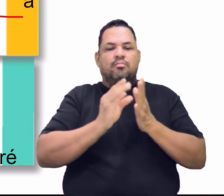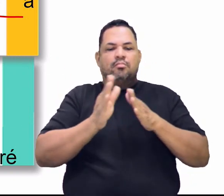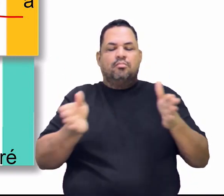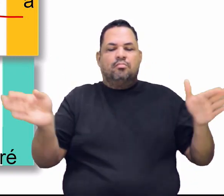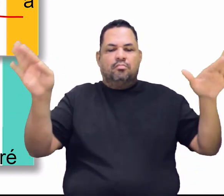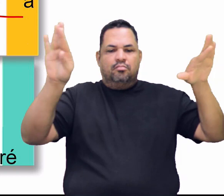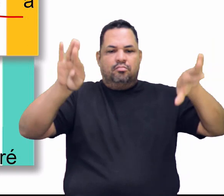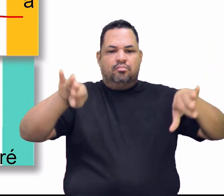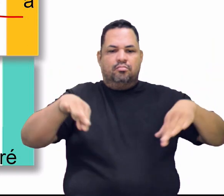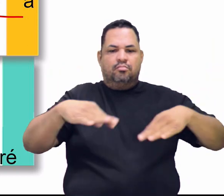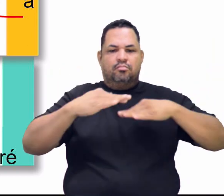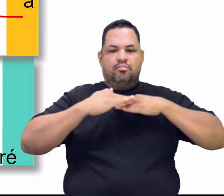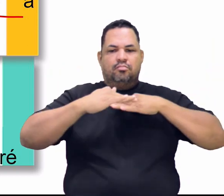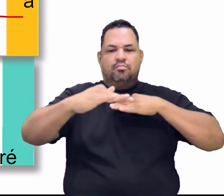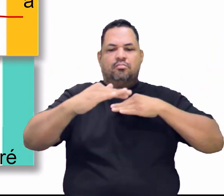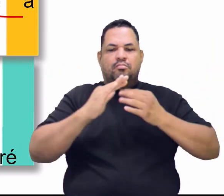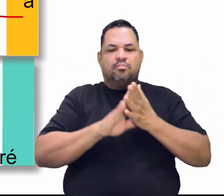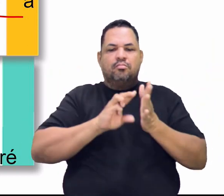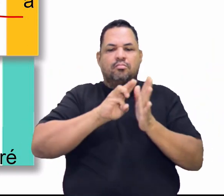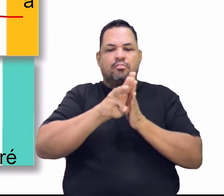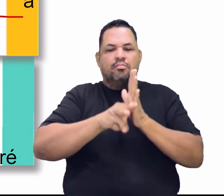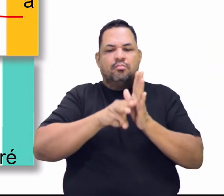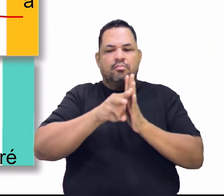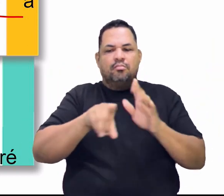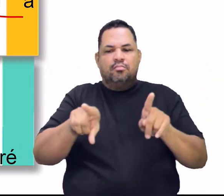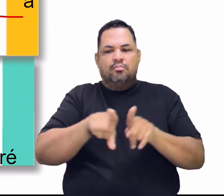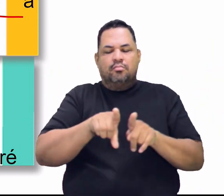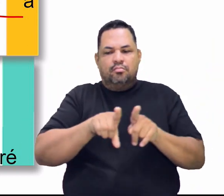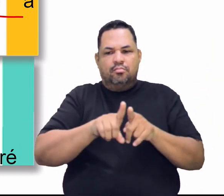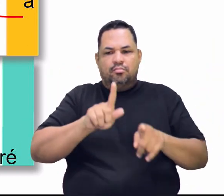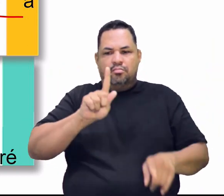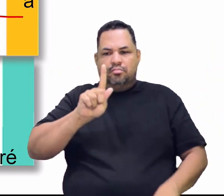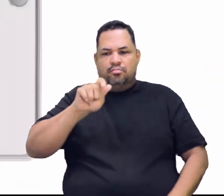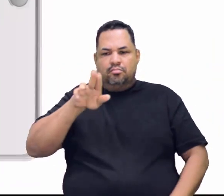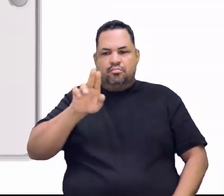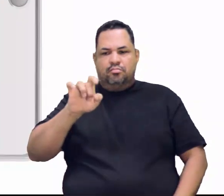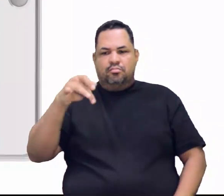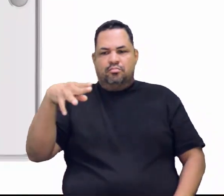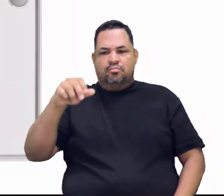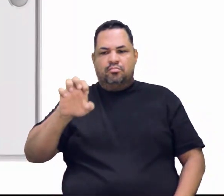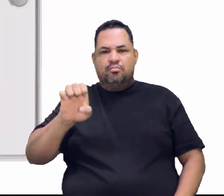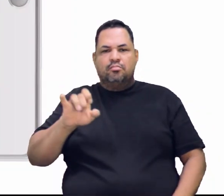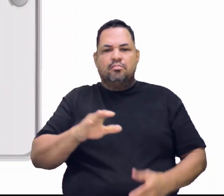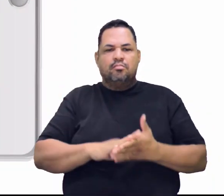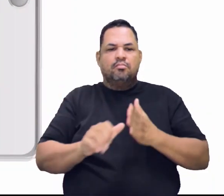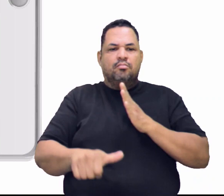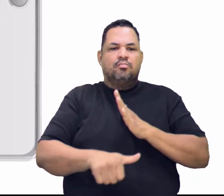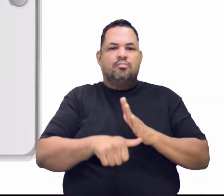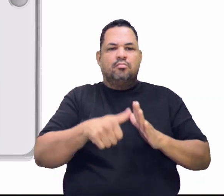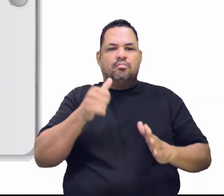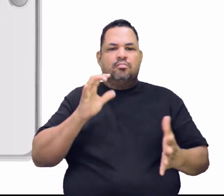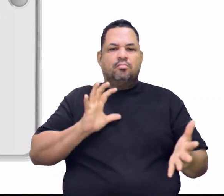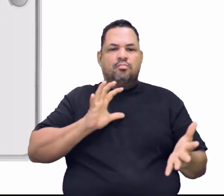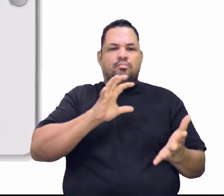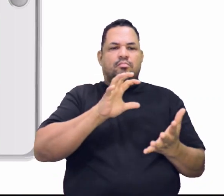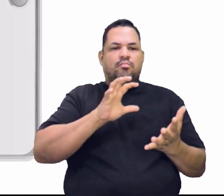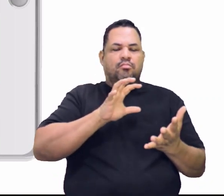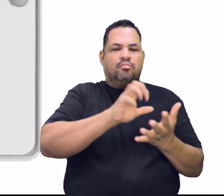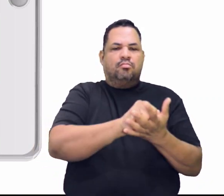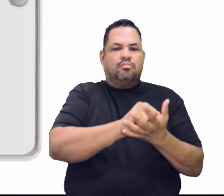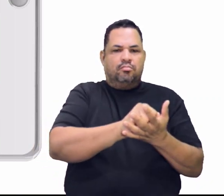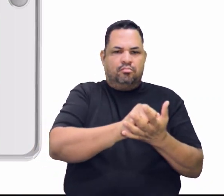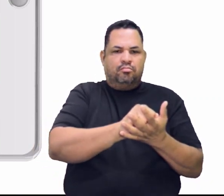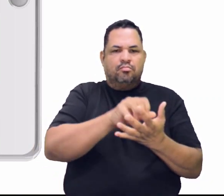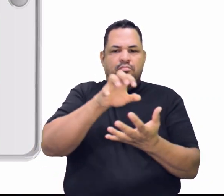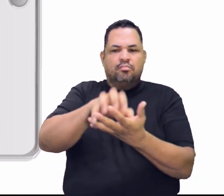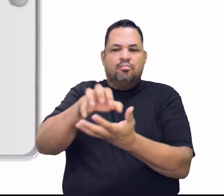dos vales do Rio Madeira e do Guaporé. Tá bom? Então, partimos para a primeira, a conquista e